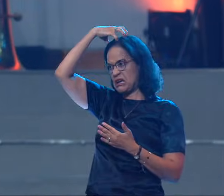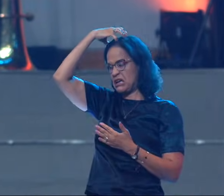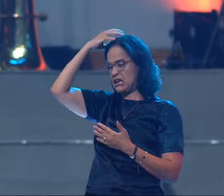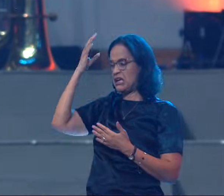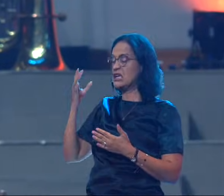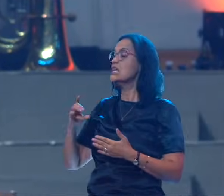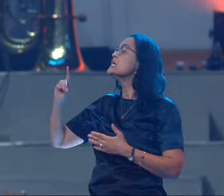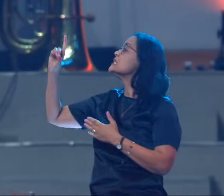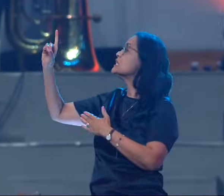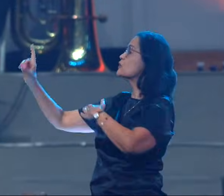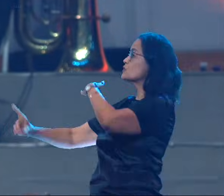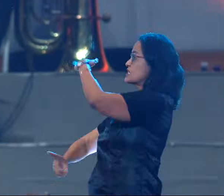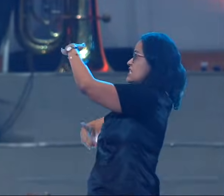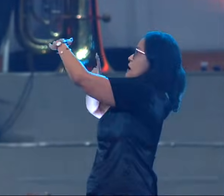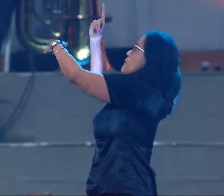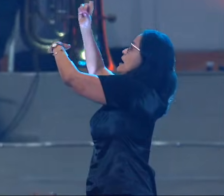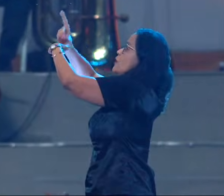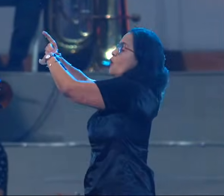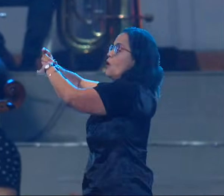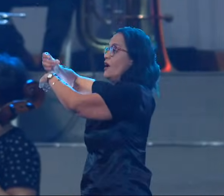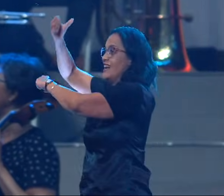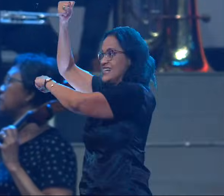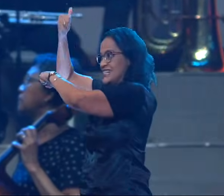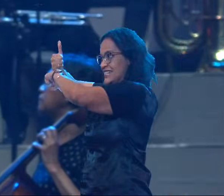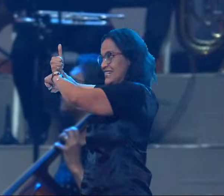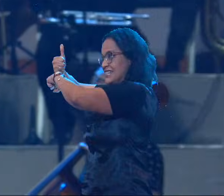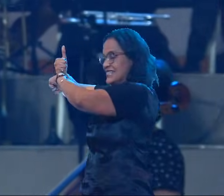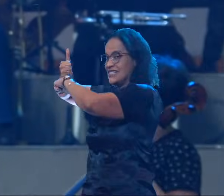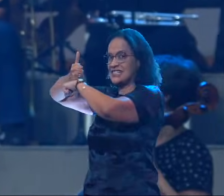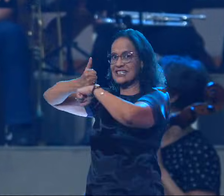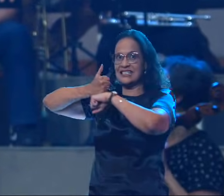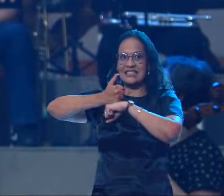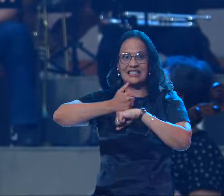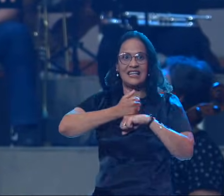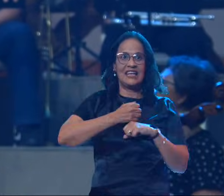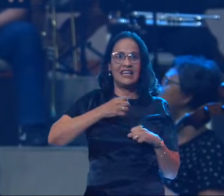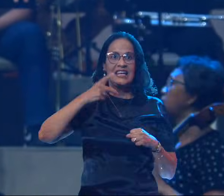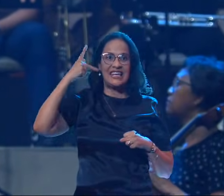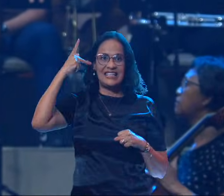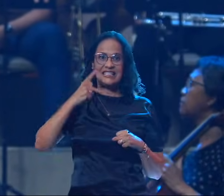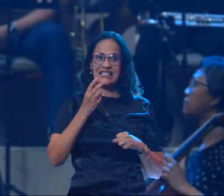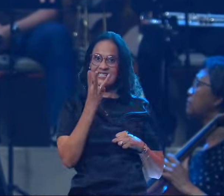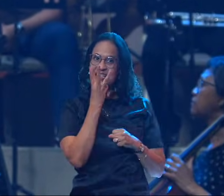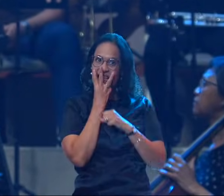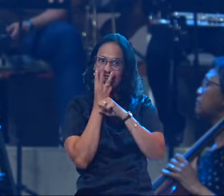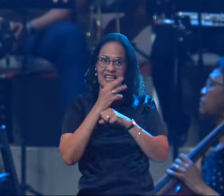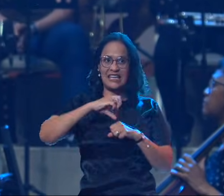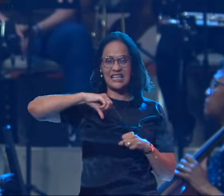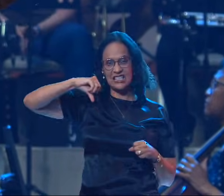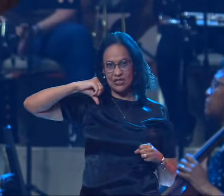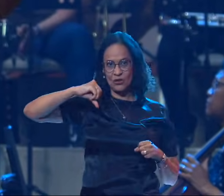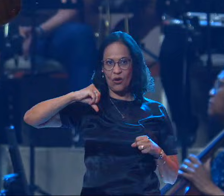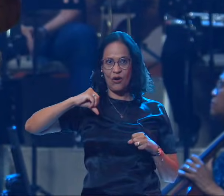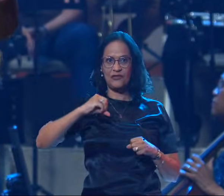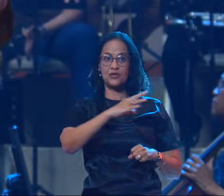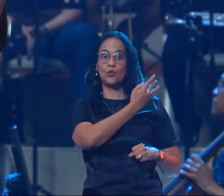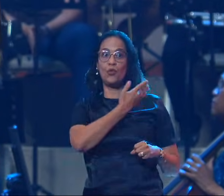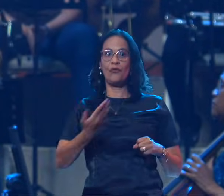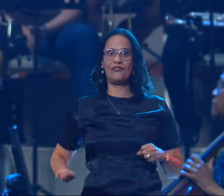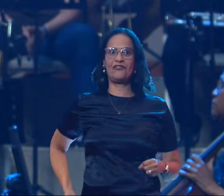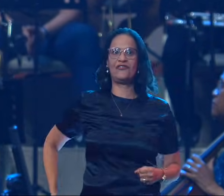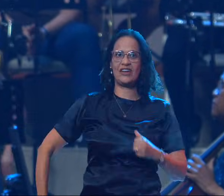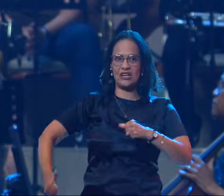é maior do que Jesus. A profecia diz, em Isaías capítulo 9, o governo está sobre os